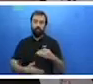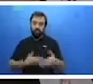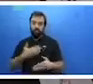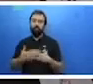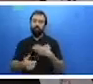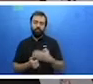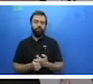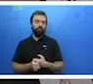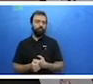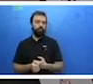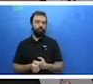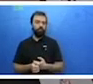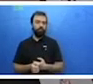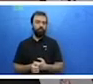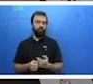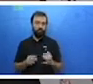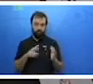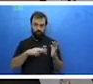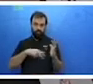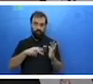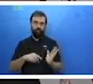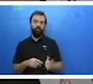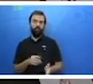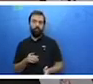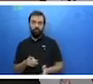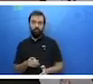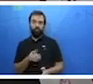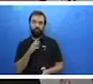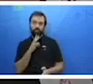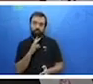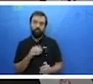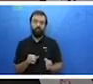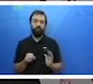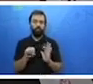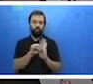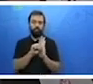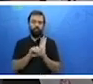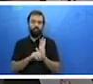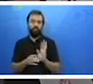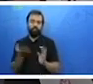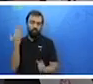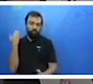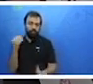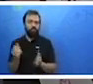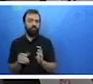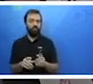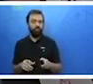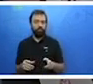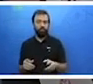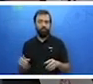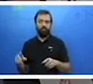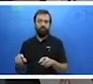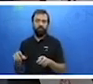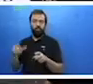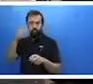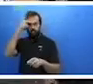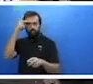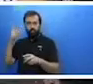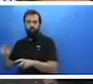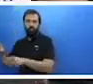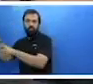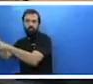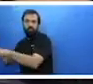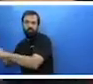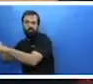continuando, leitura. Como você sabe, no decorrer do século passado, parte da população migrou do campo para a